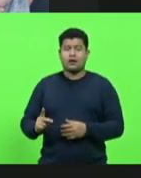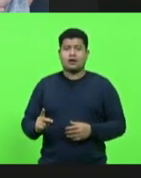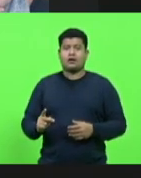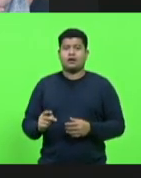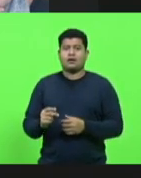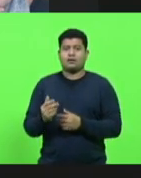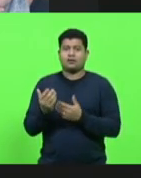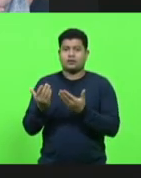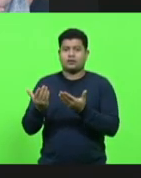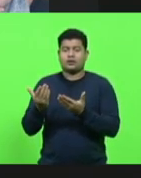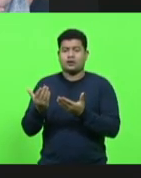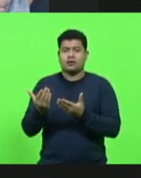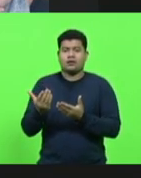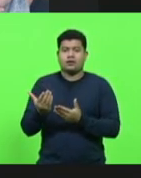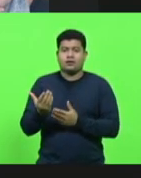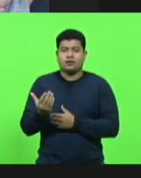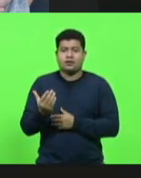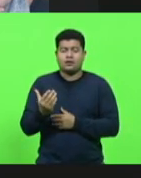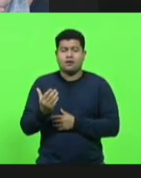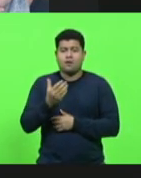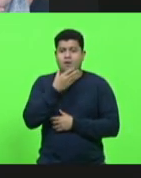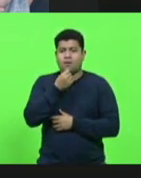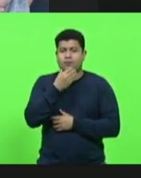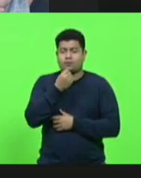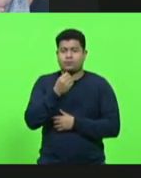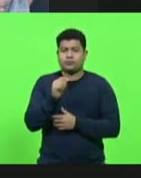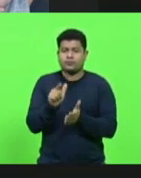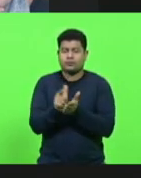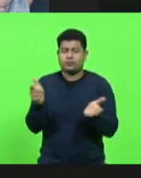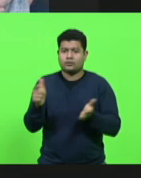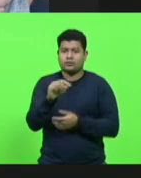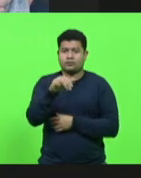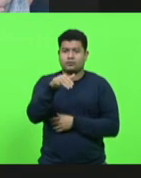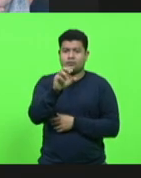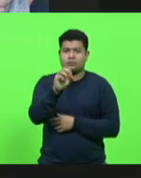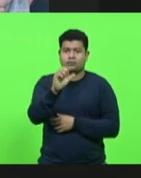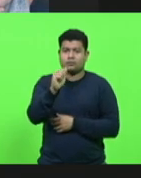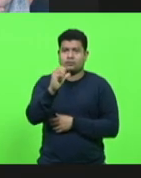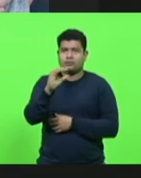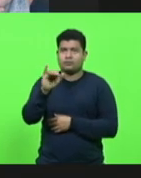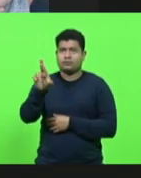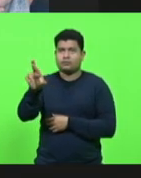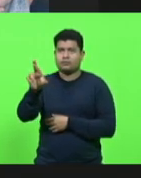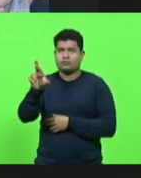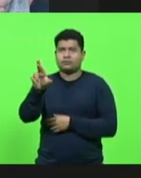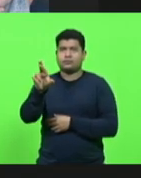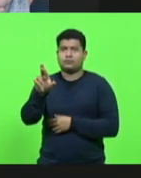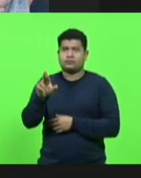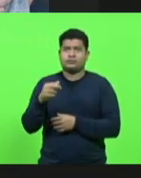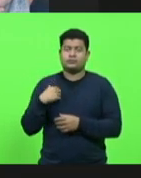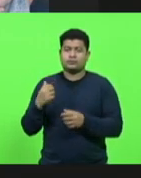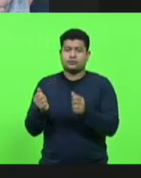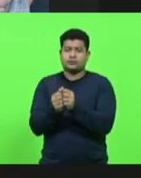Catarinense de Letras, jornalista Moacir Pereira, e a senhora vice-presidência Maria Tereza Queiroz